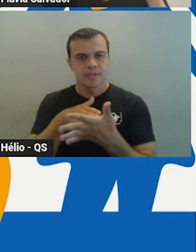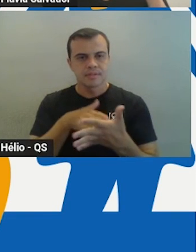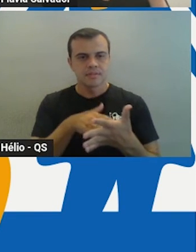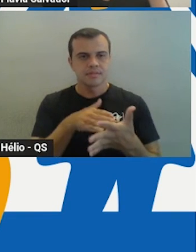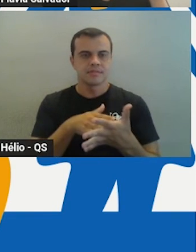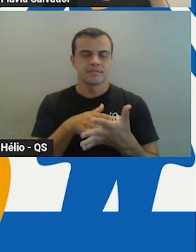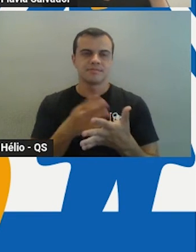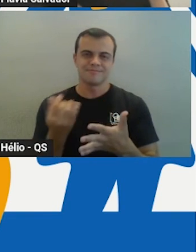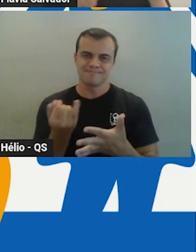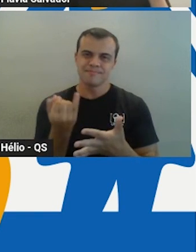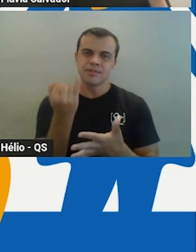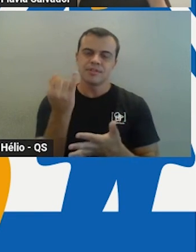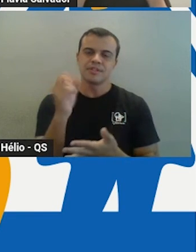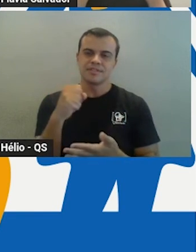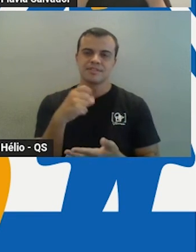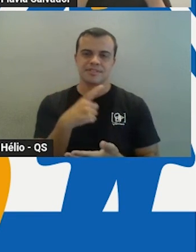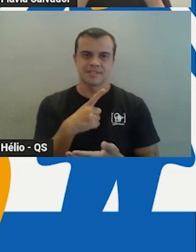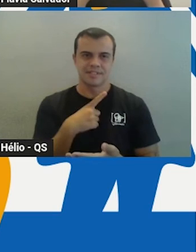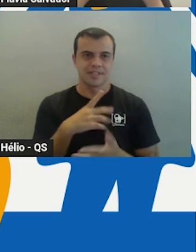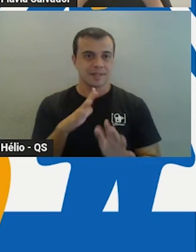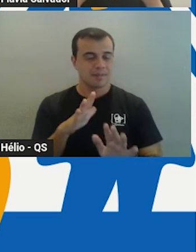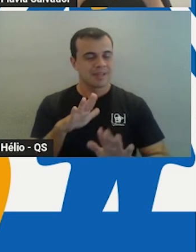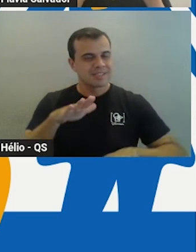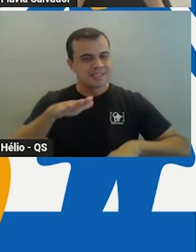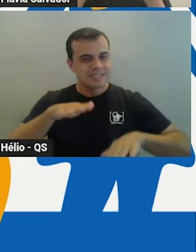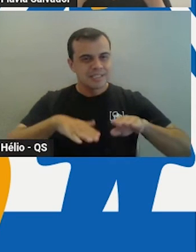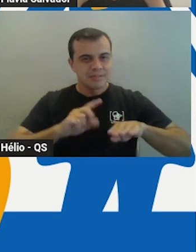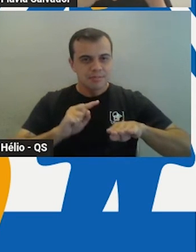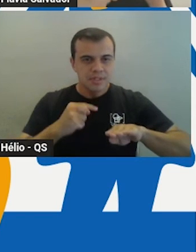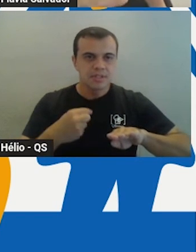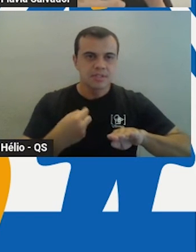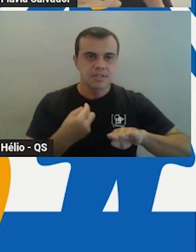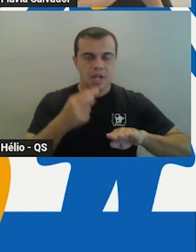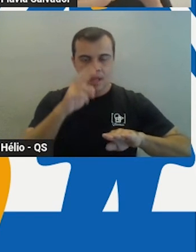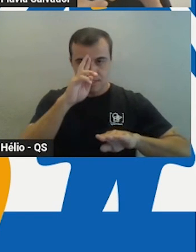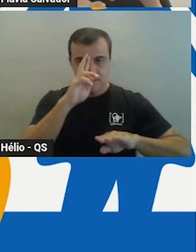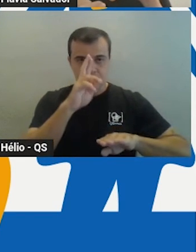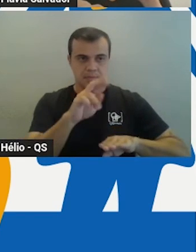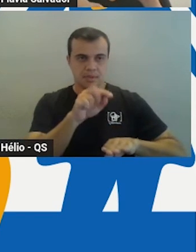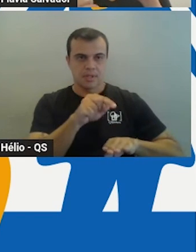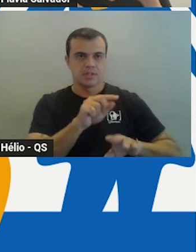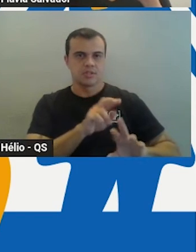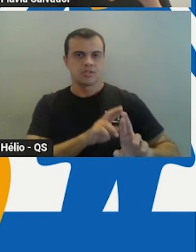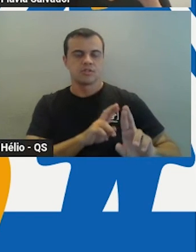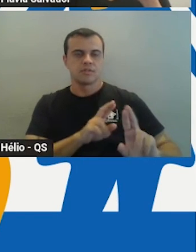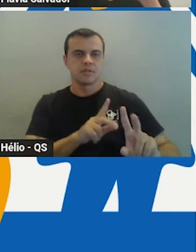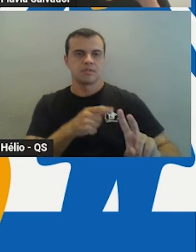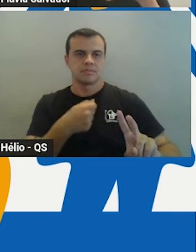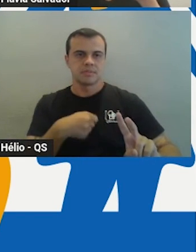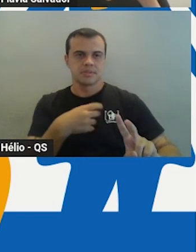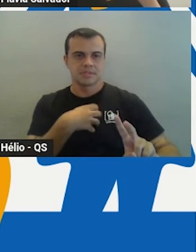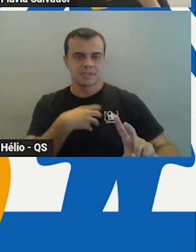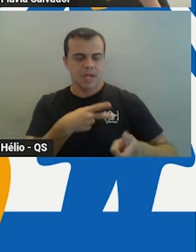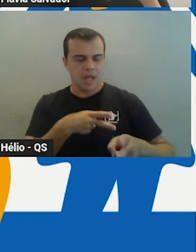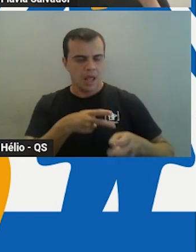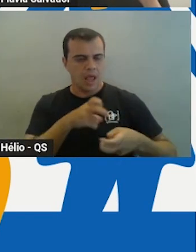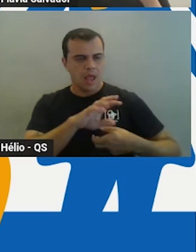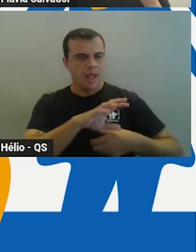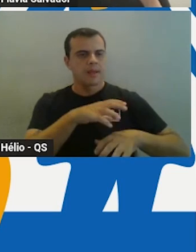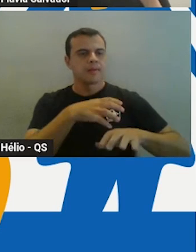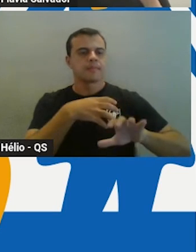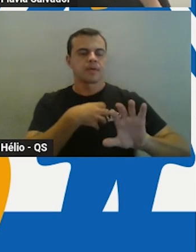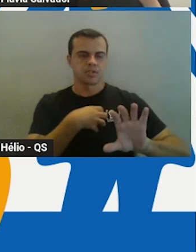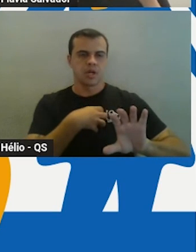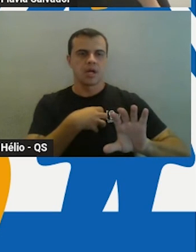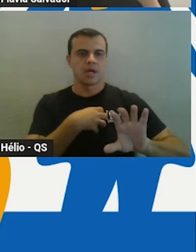algo essencial, mas muitas vezes, para a gente poder respeitar essa diferença, a gente precisa gerar empatia. E